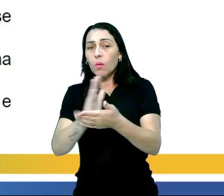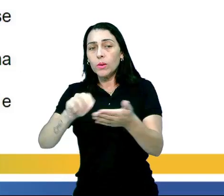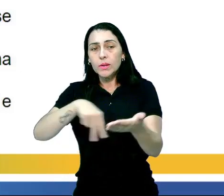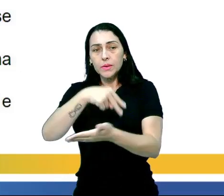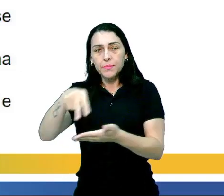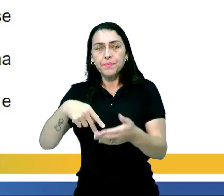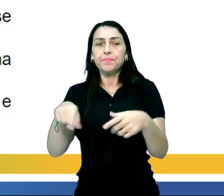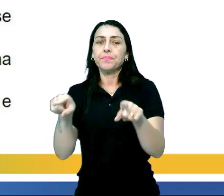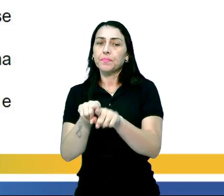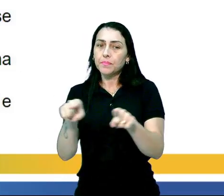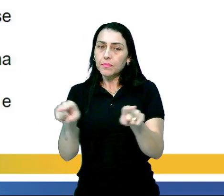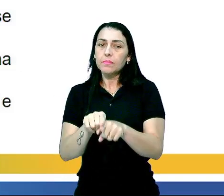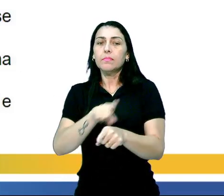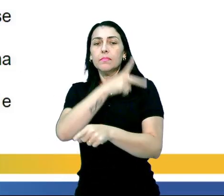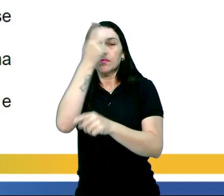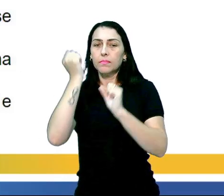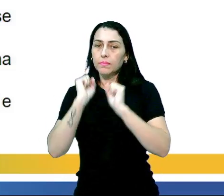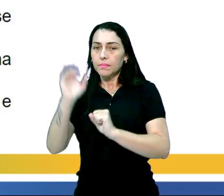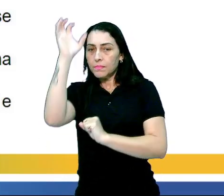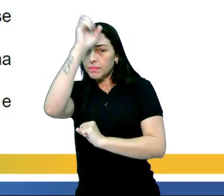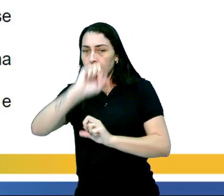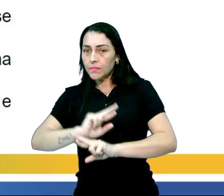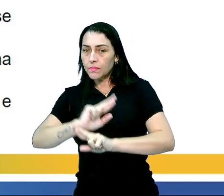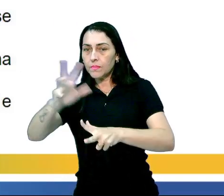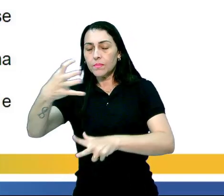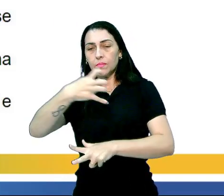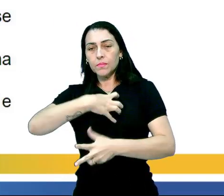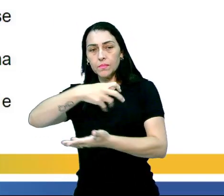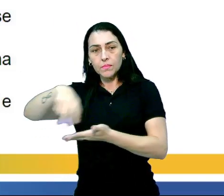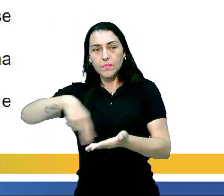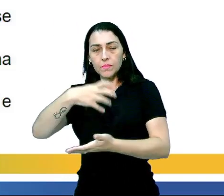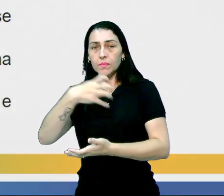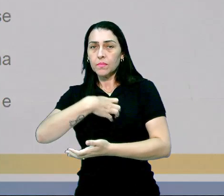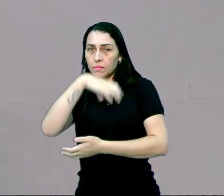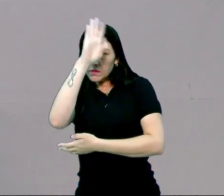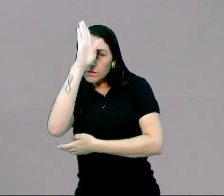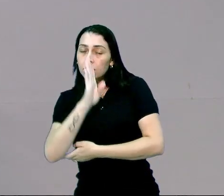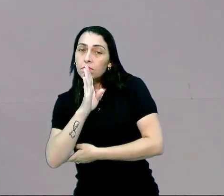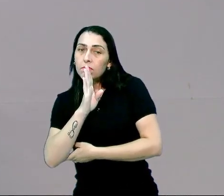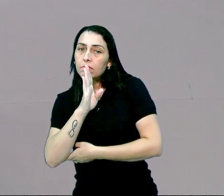dança. Também para que as pessoas possam aprender diferentes estilos de dança de forma